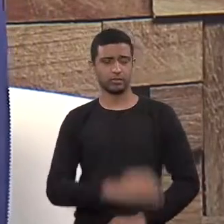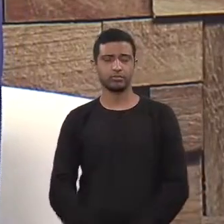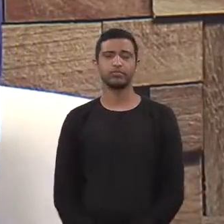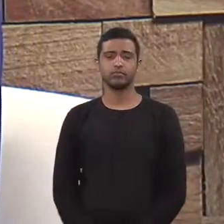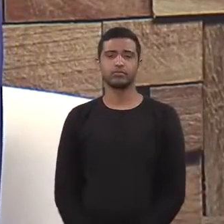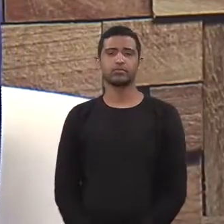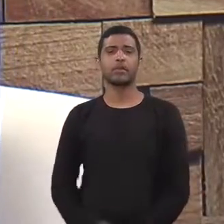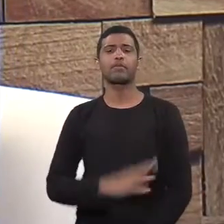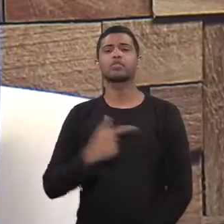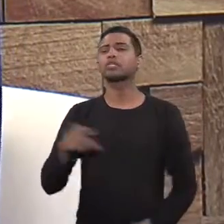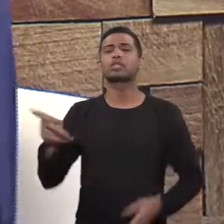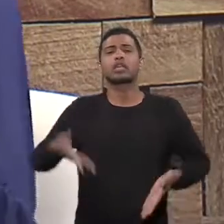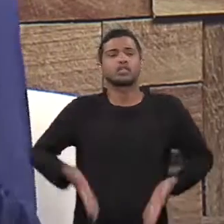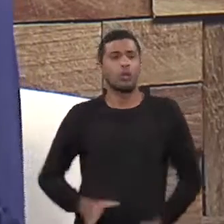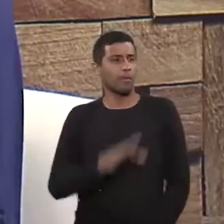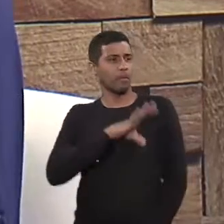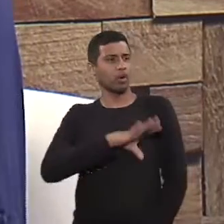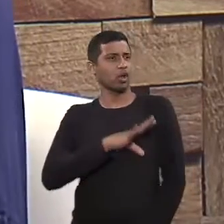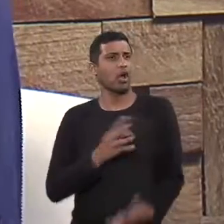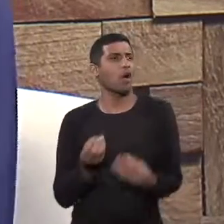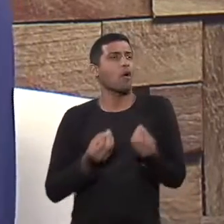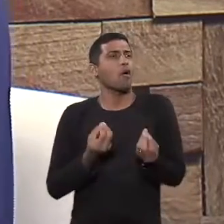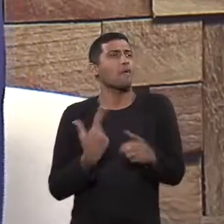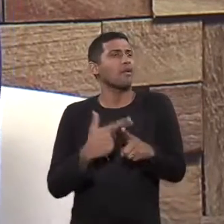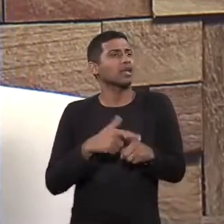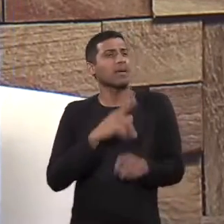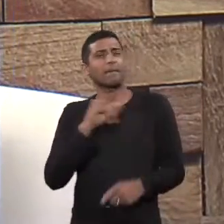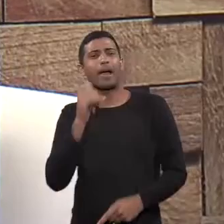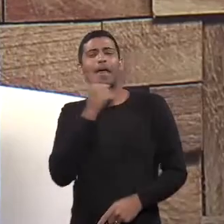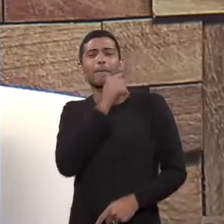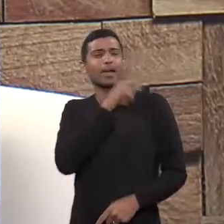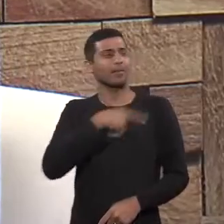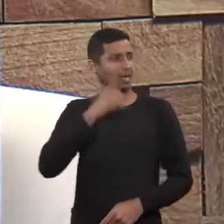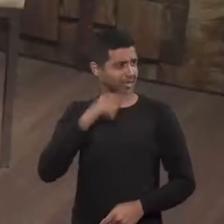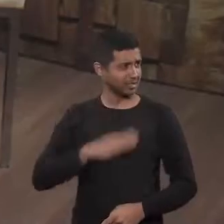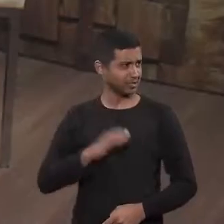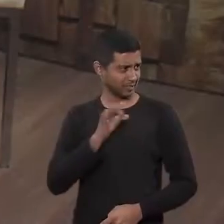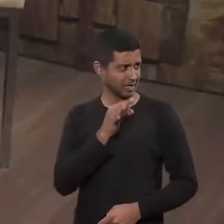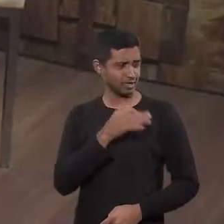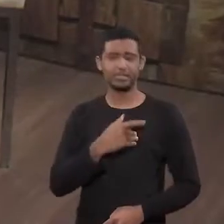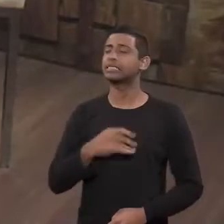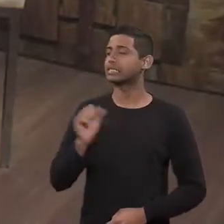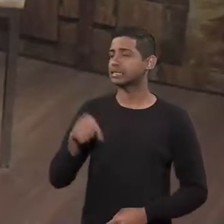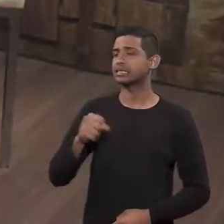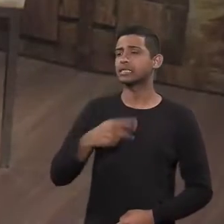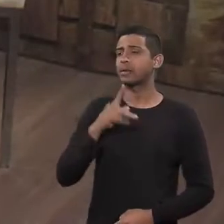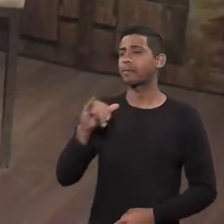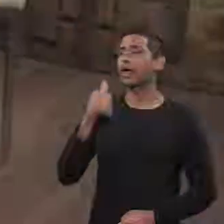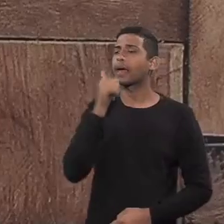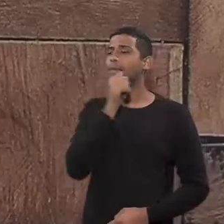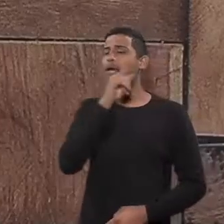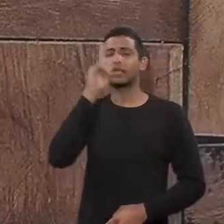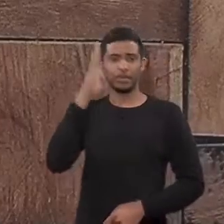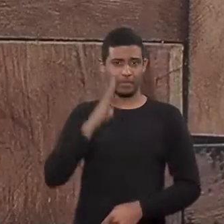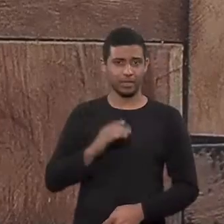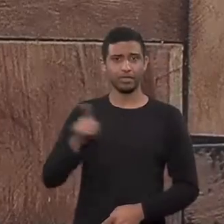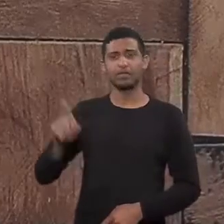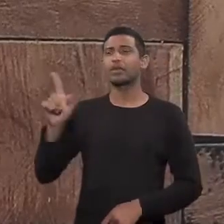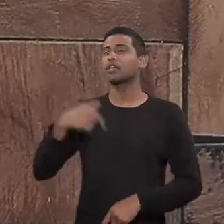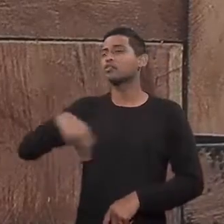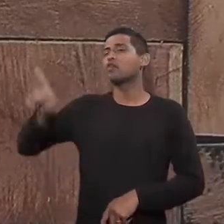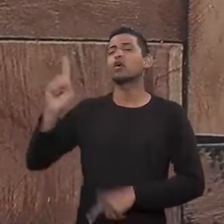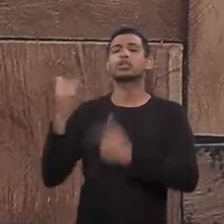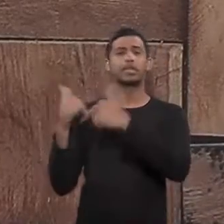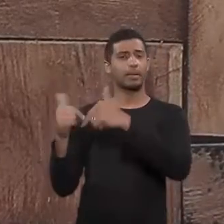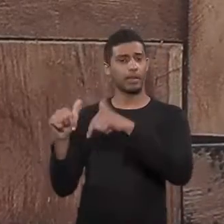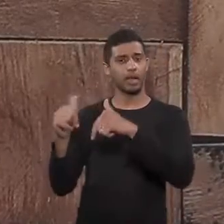você nasceu em Portugal meio por acaso, né? Porque seus pais são brasileiros, Sim, não é meus isso? pais são brasileiros e estavam lá a trabalho, né?